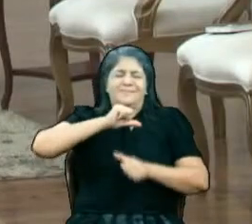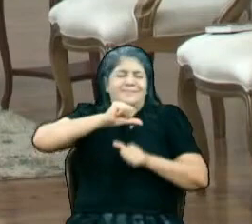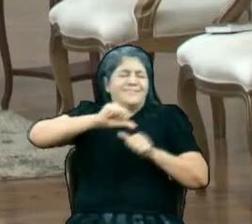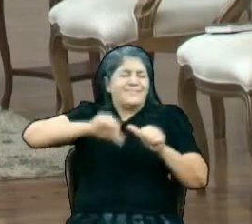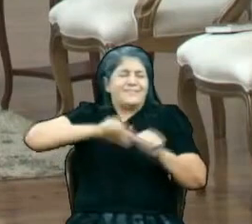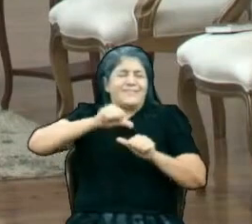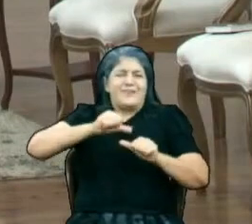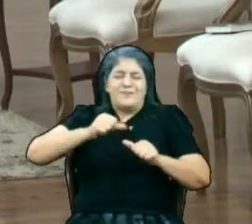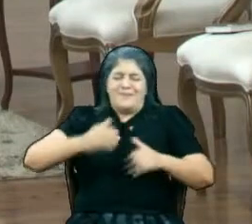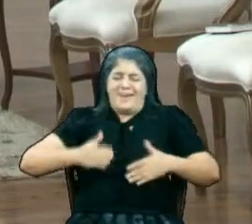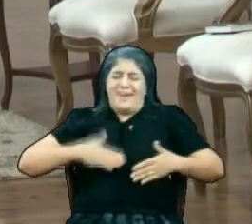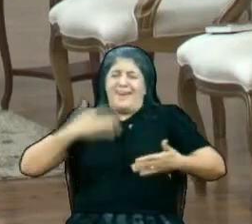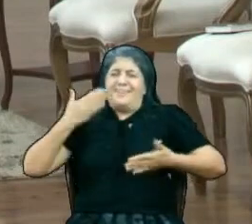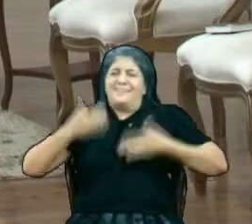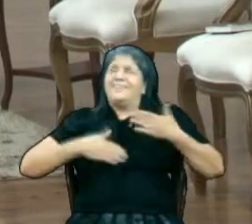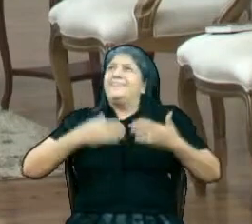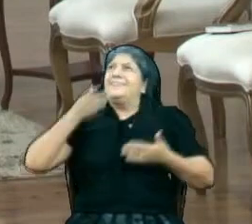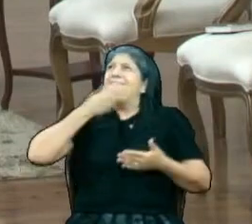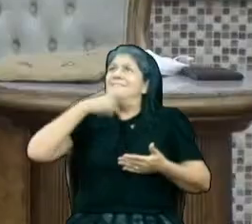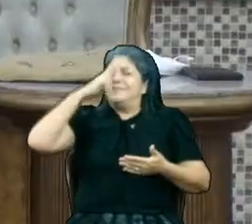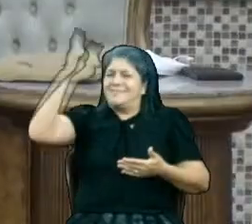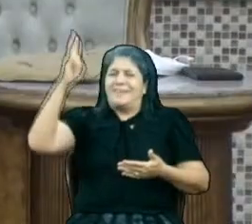E aí